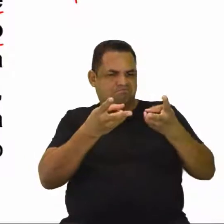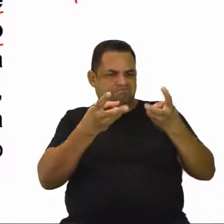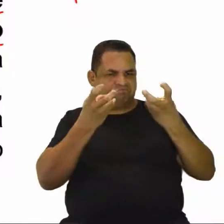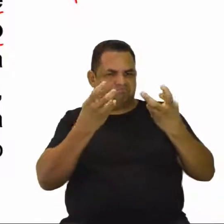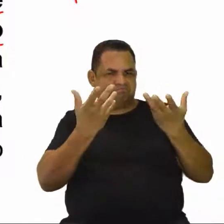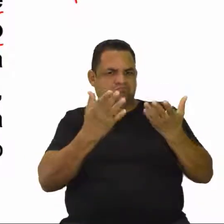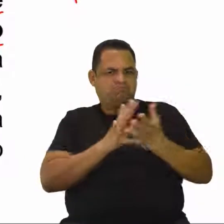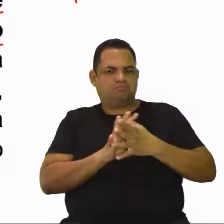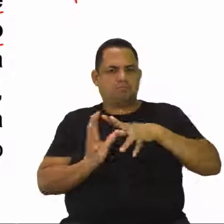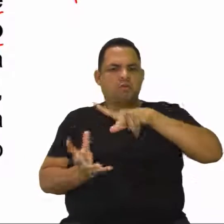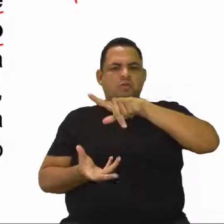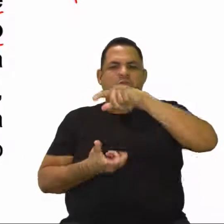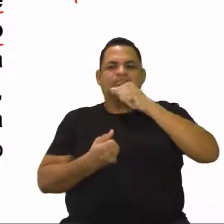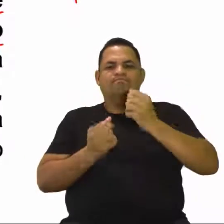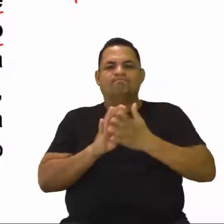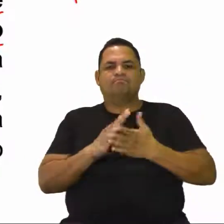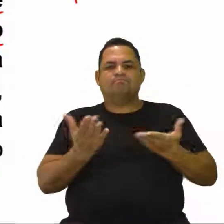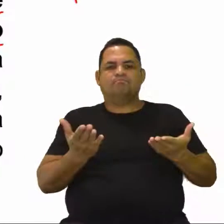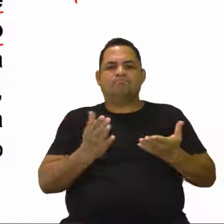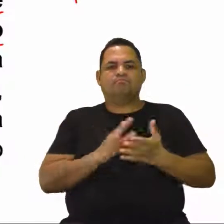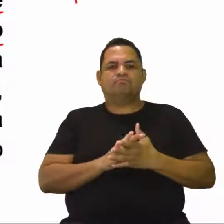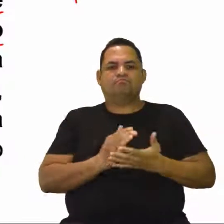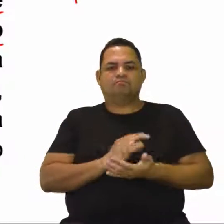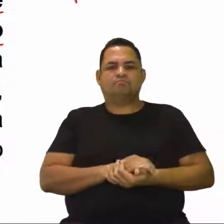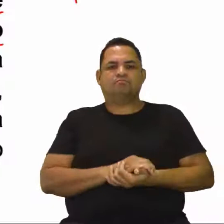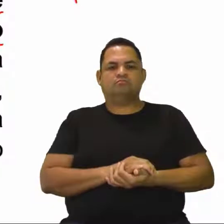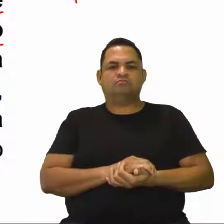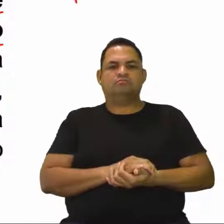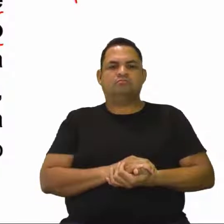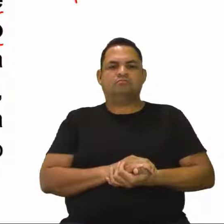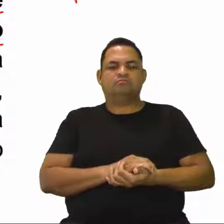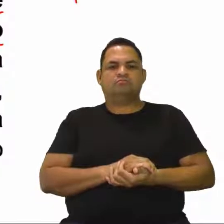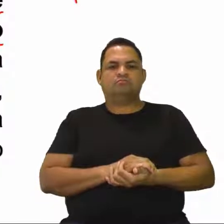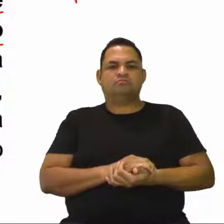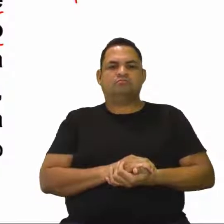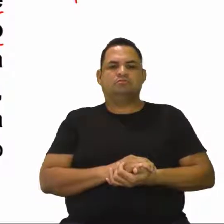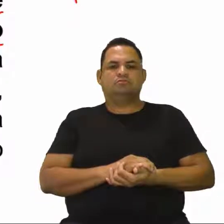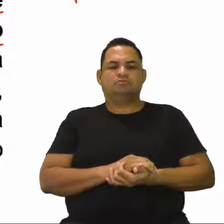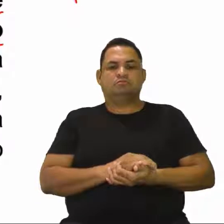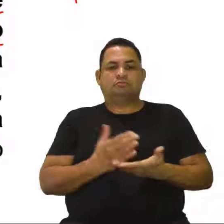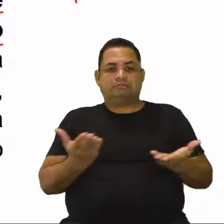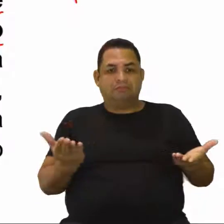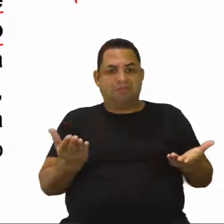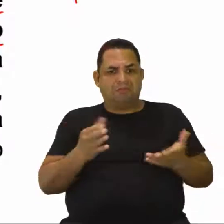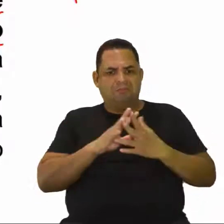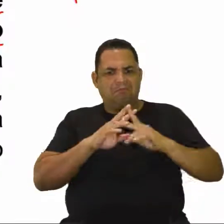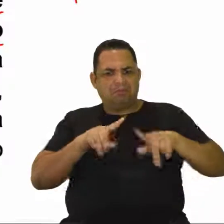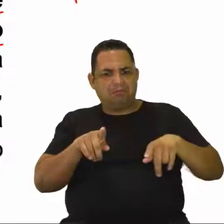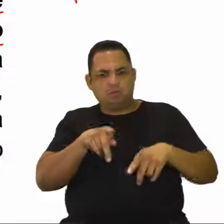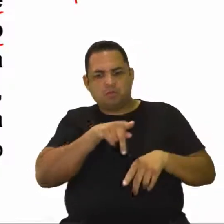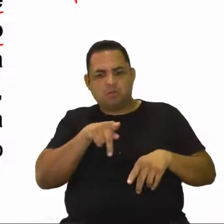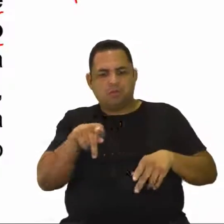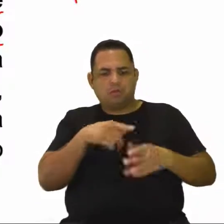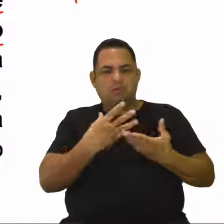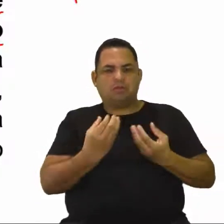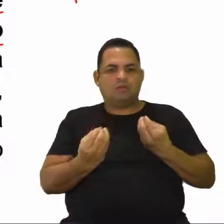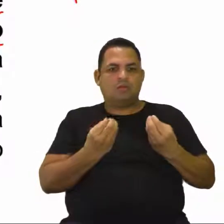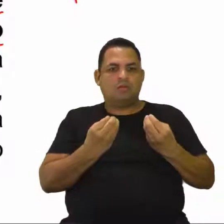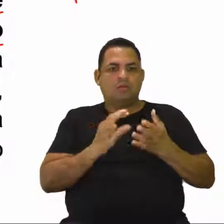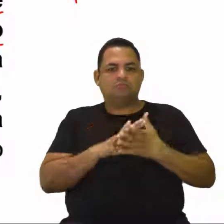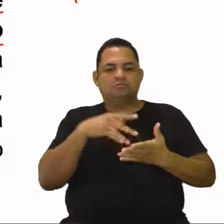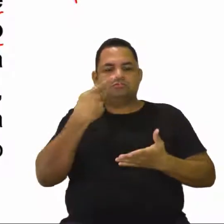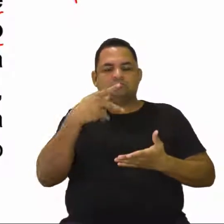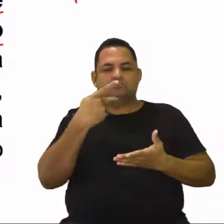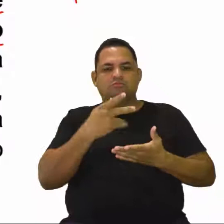do planeta, desse globo terrestre? Nossa, professor, se o senhor está falando que